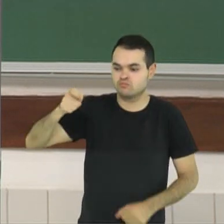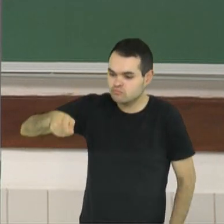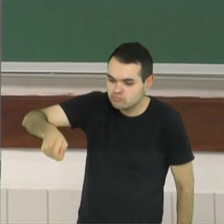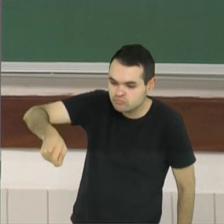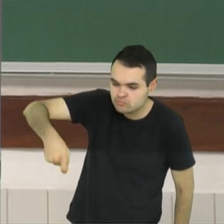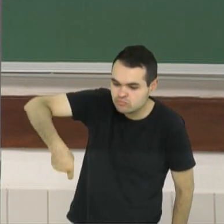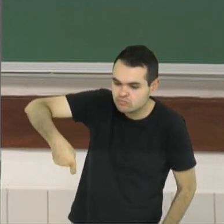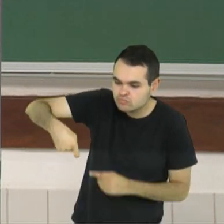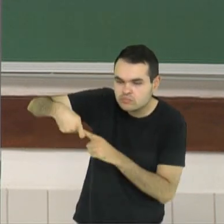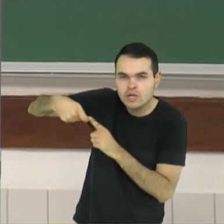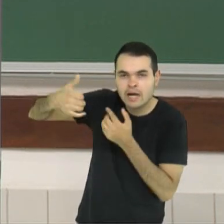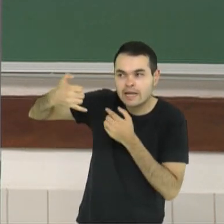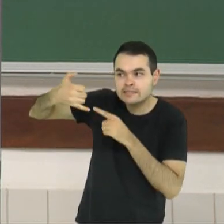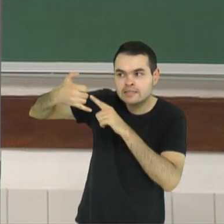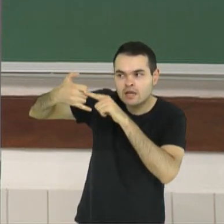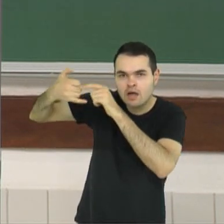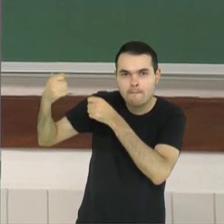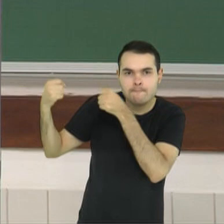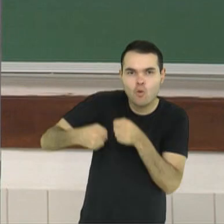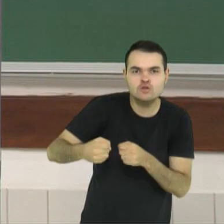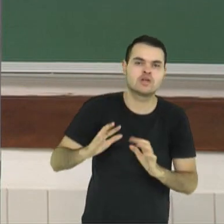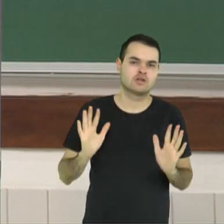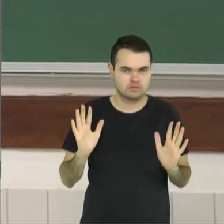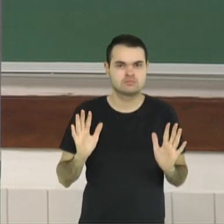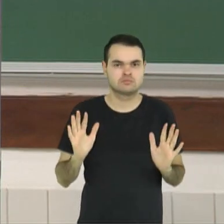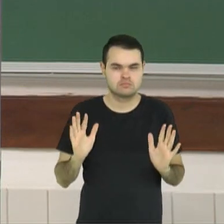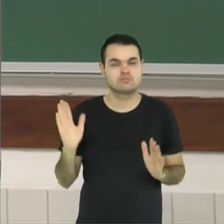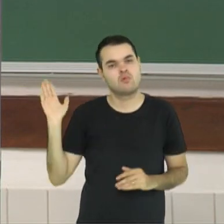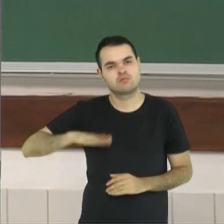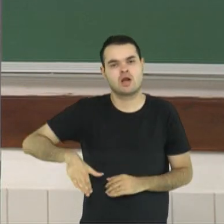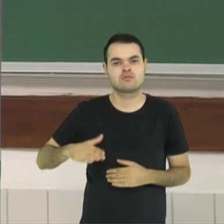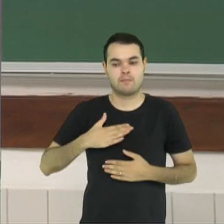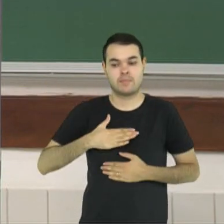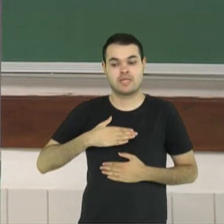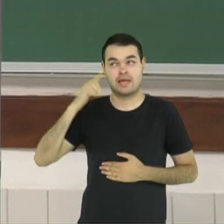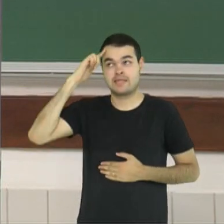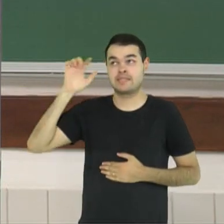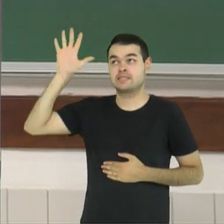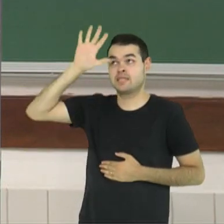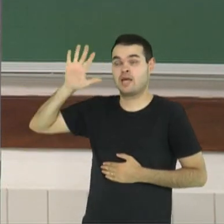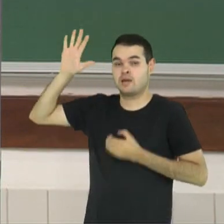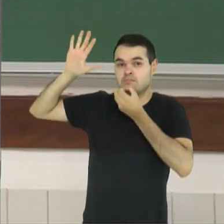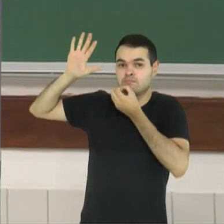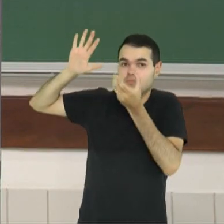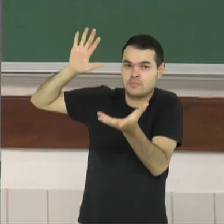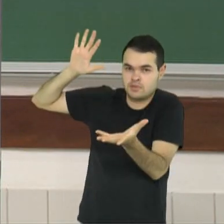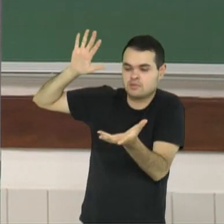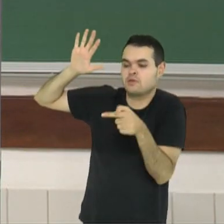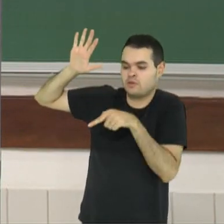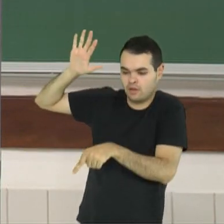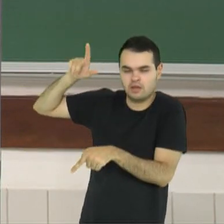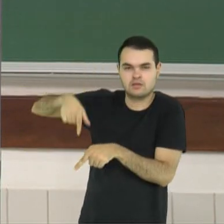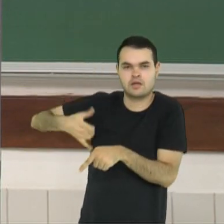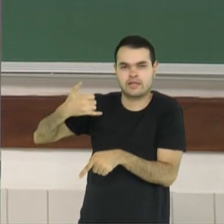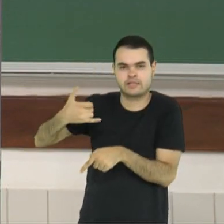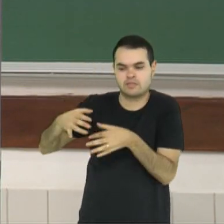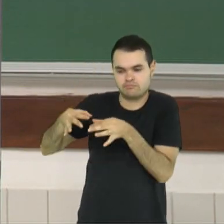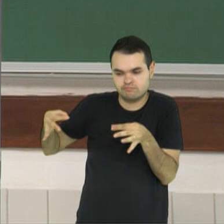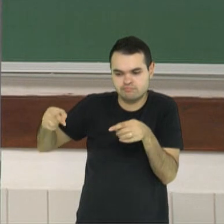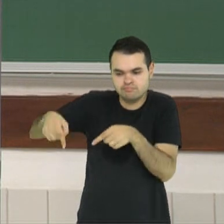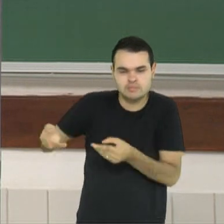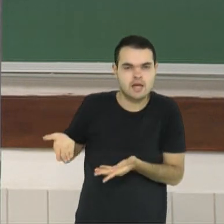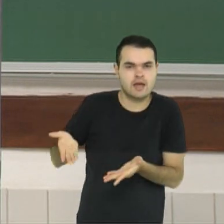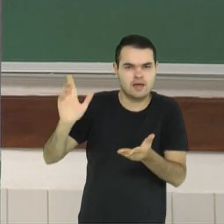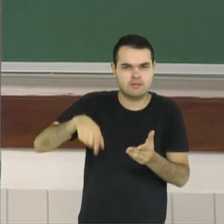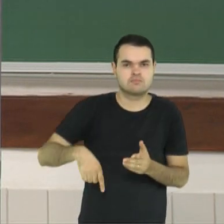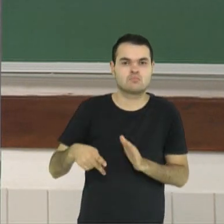através do poder de um objeto, que é uma caneta. Então eu estou trazendo isso, a minha ideia, a minha expressão artística é essa, a minha mensagem para o público é essa. Então quer